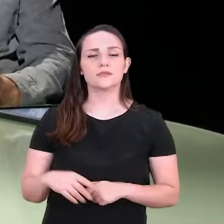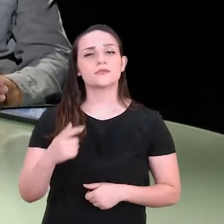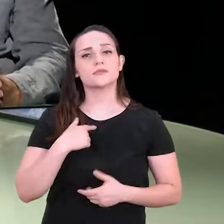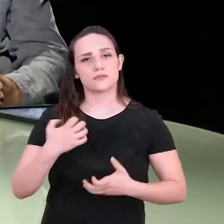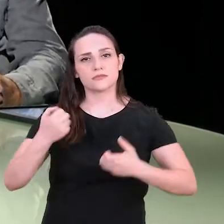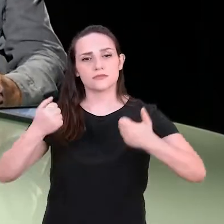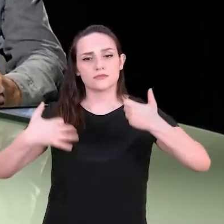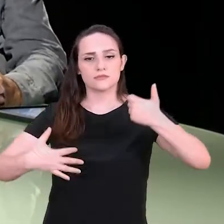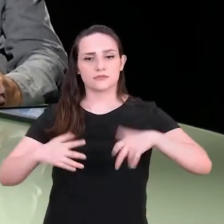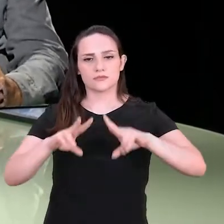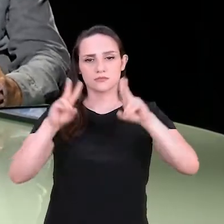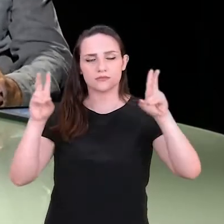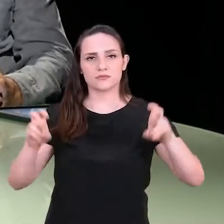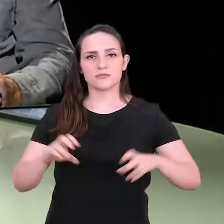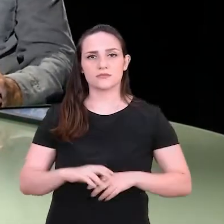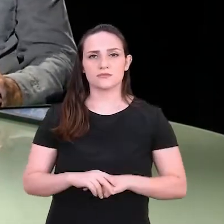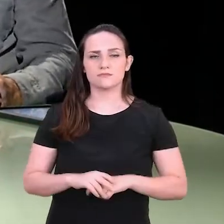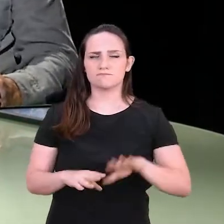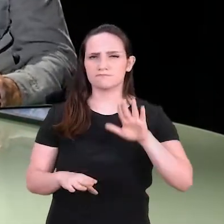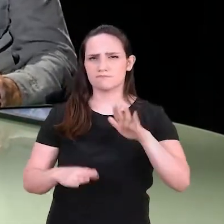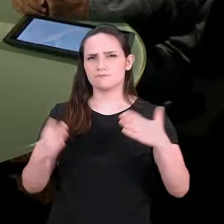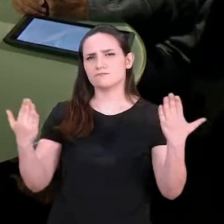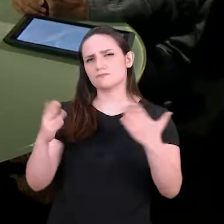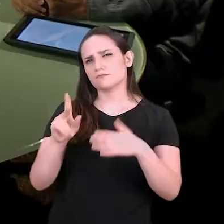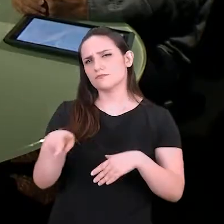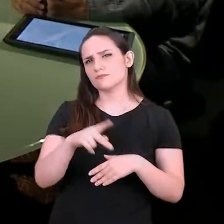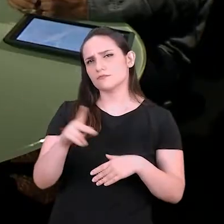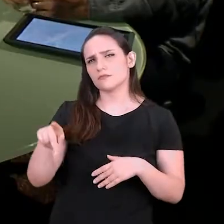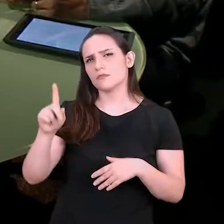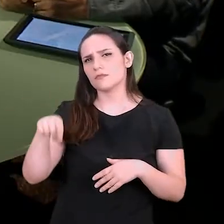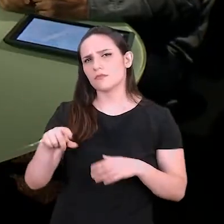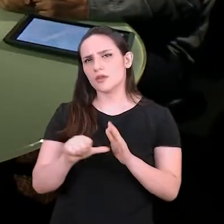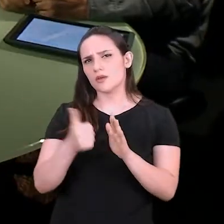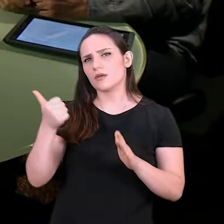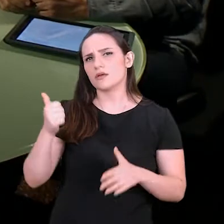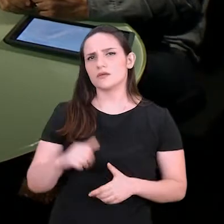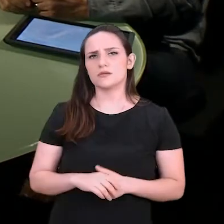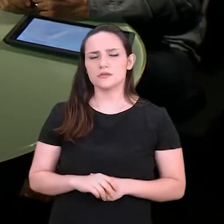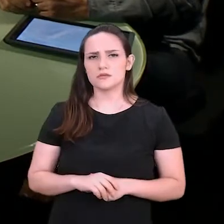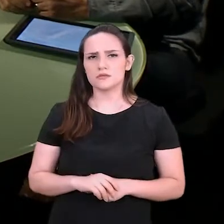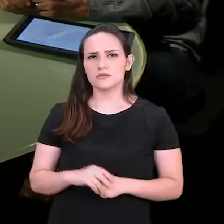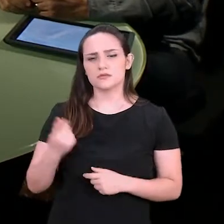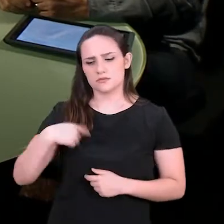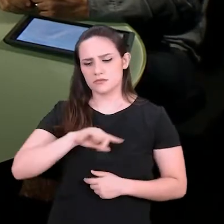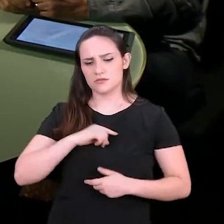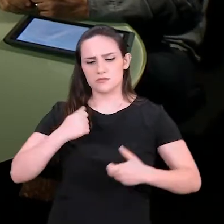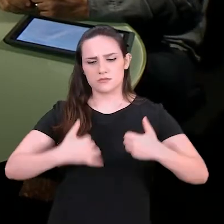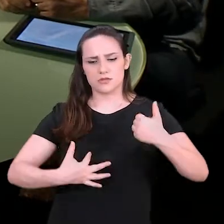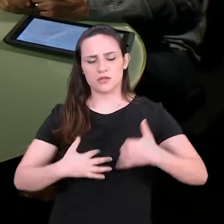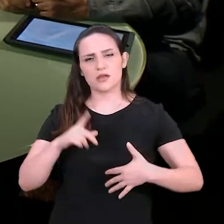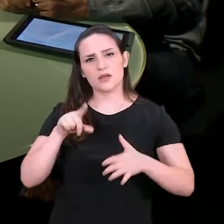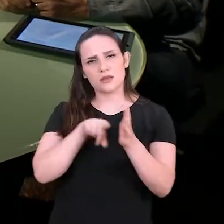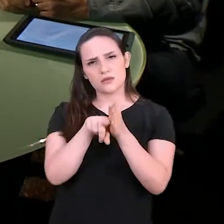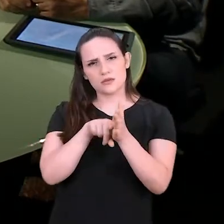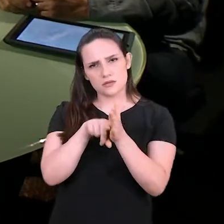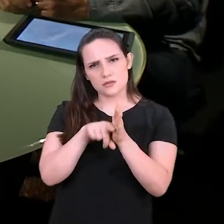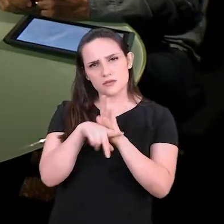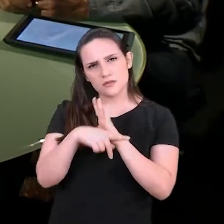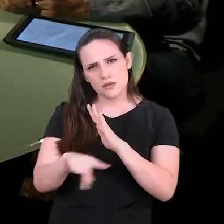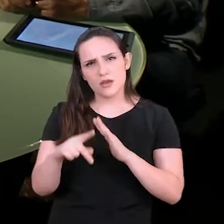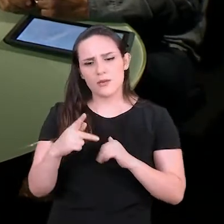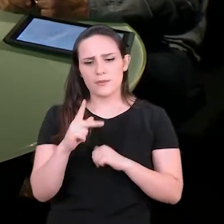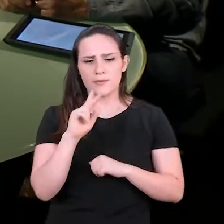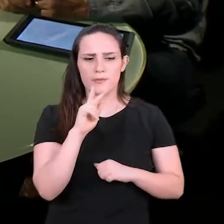a possibilidade de falar sobre esse tema com você. Bom, professor, é a primeira vez aqui no MS Pesquisa de que nós vamos falar de